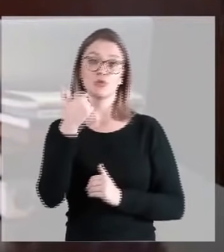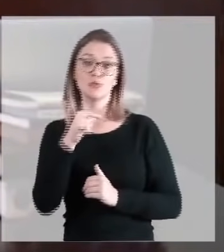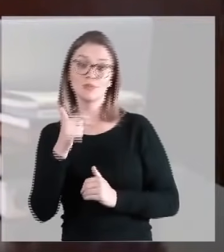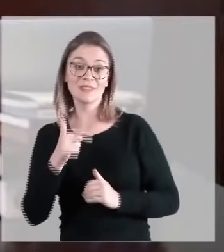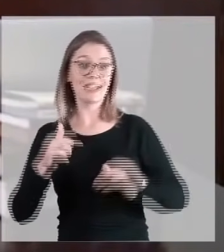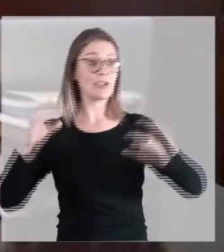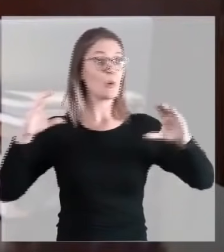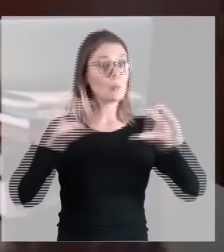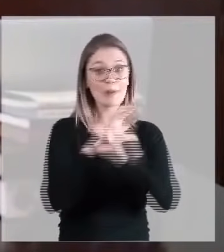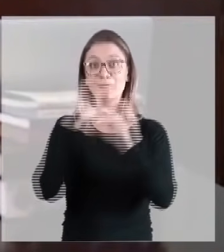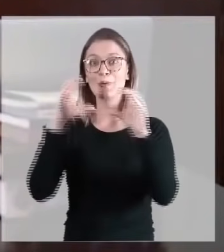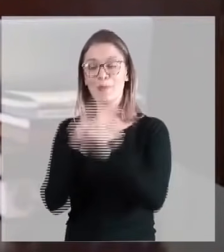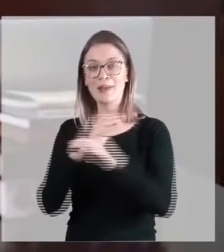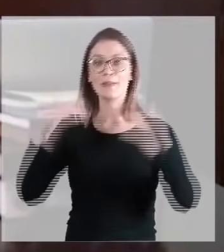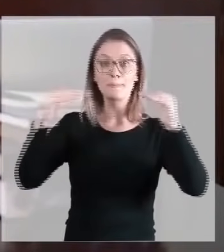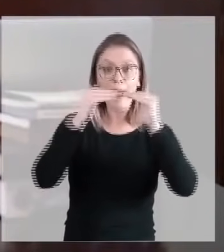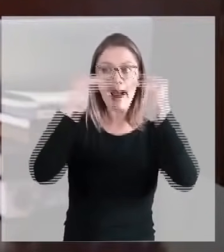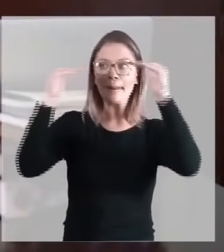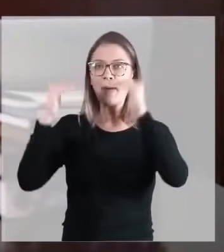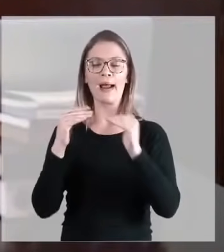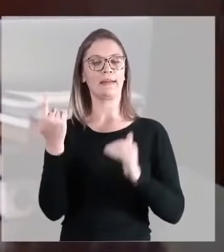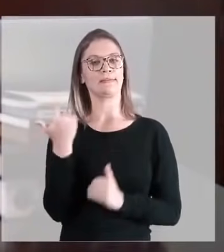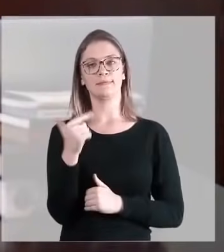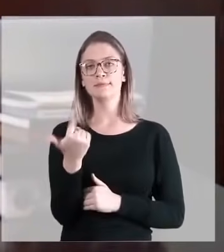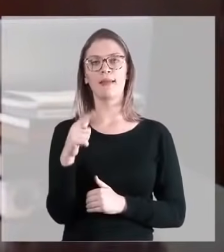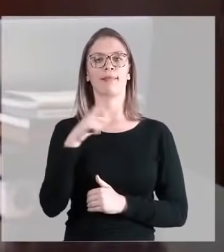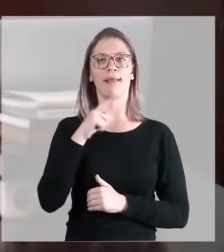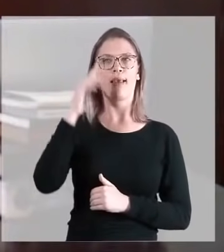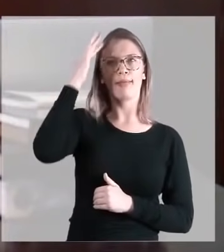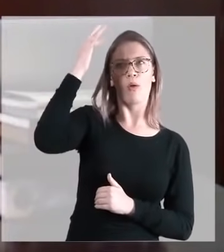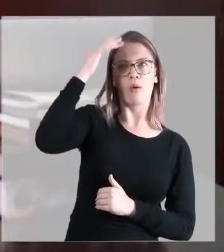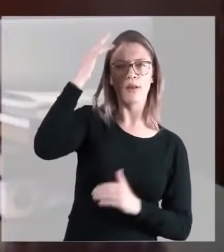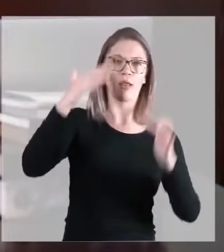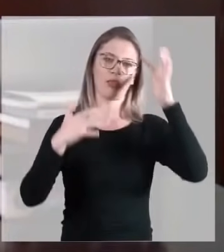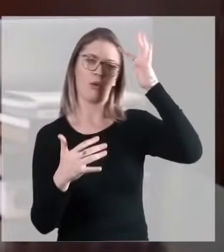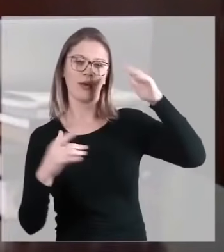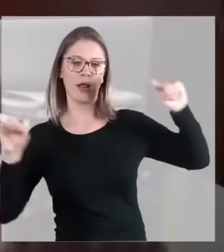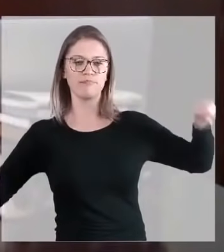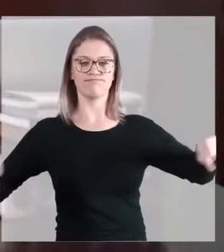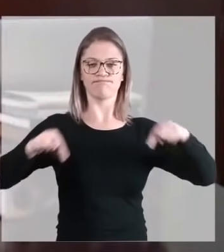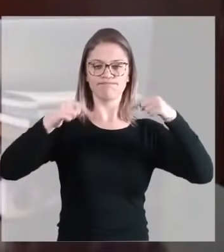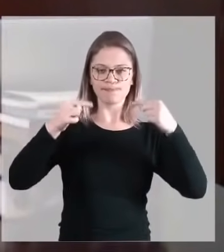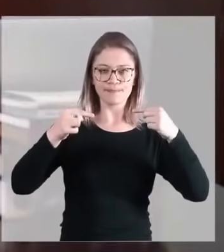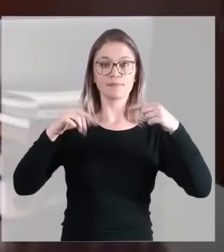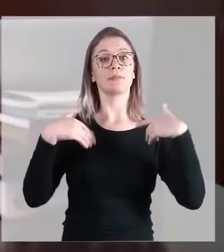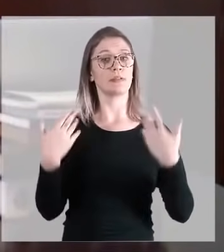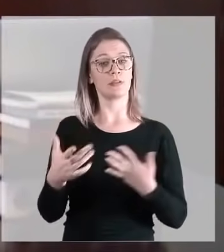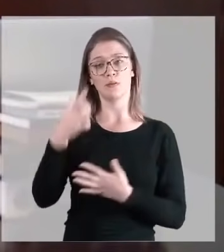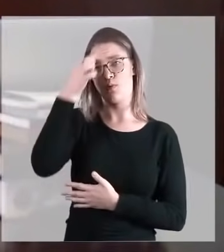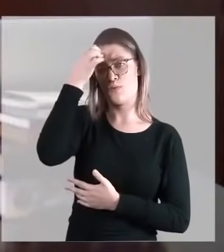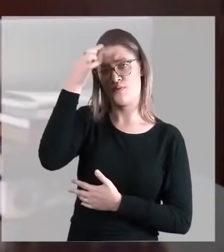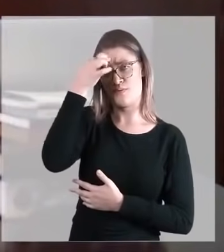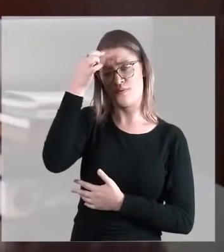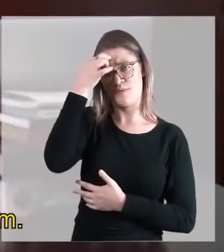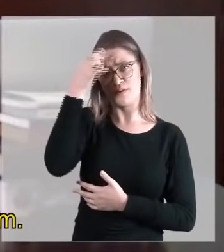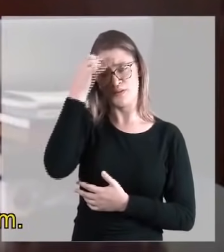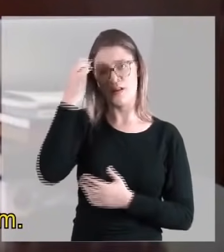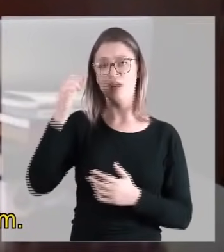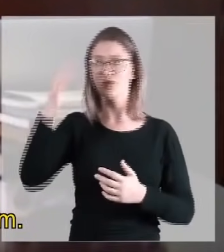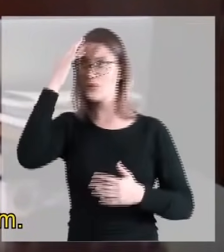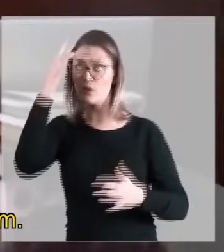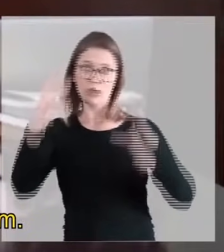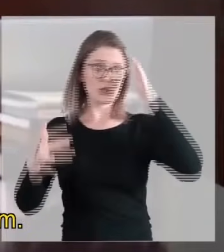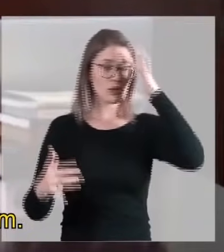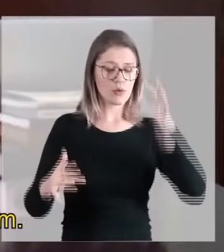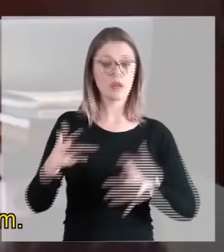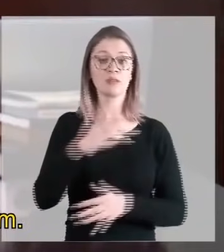dos argumentos ou hipóteses científicas, terá teorias concorrentes, e aparentemente a Universidade de Hopkins era uma universidade sadia, onde